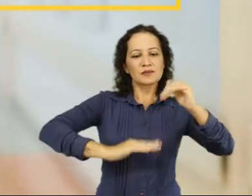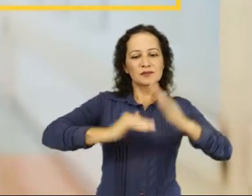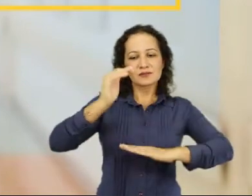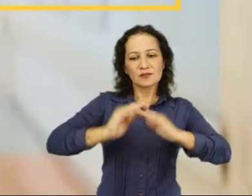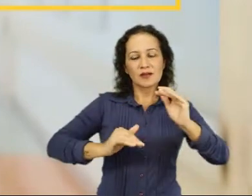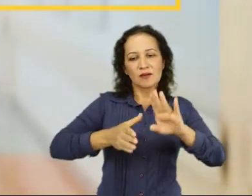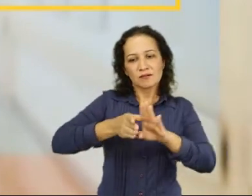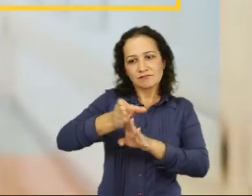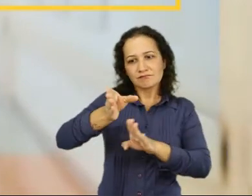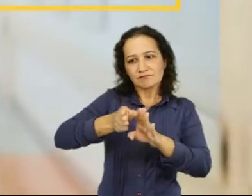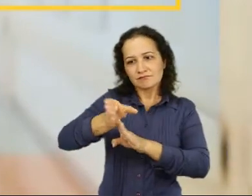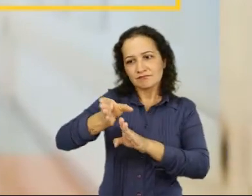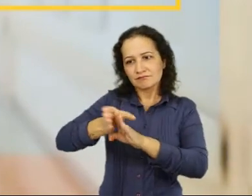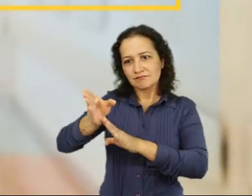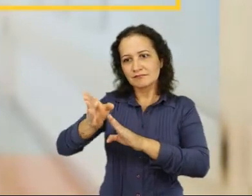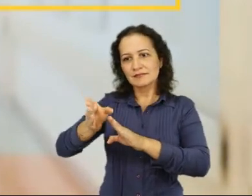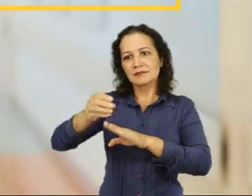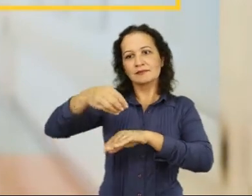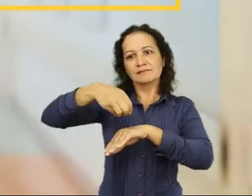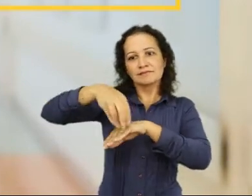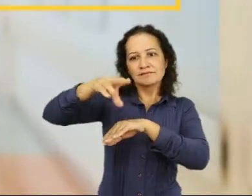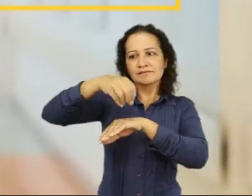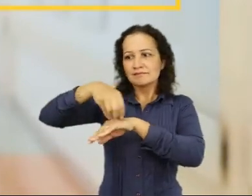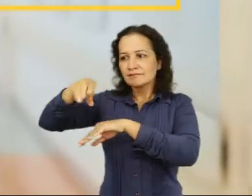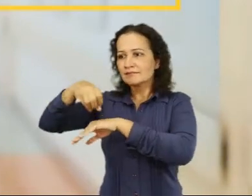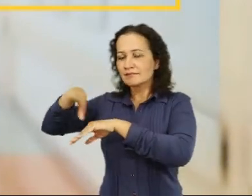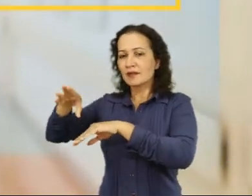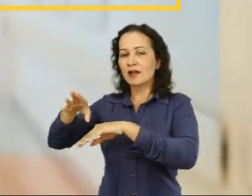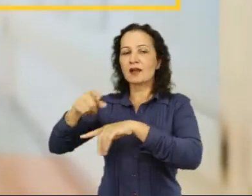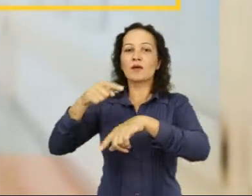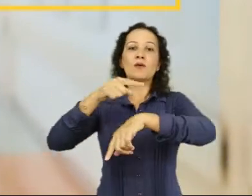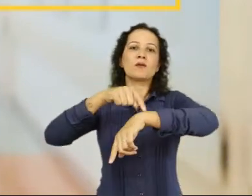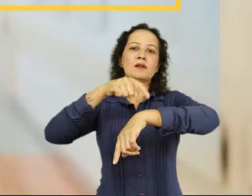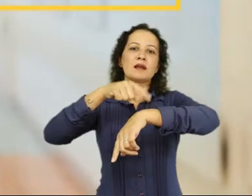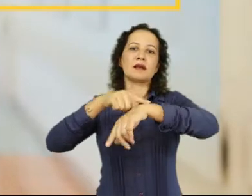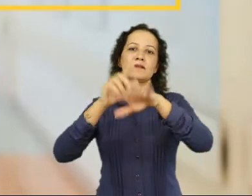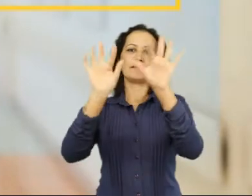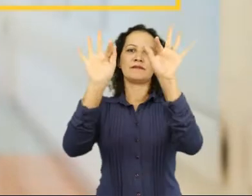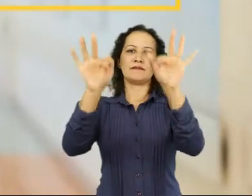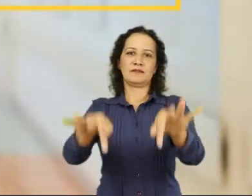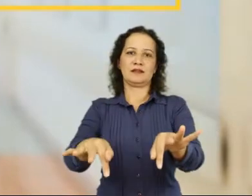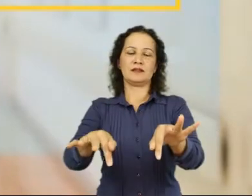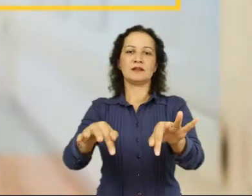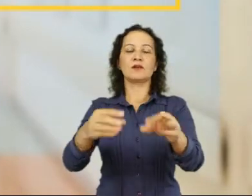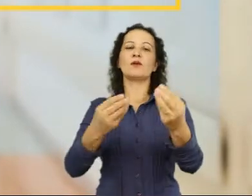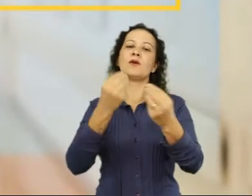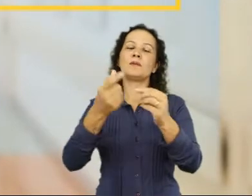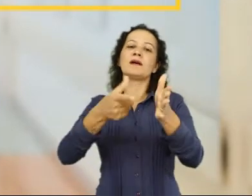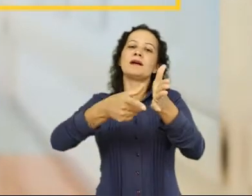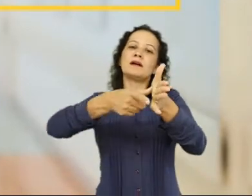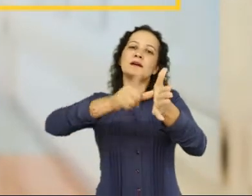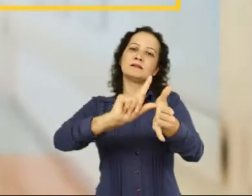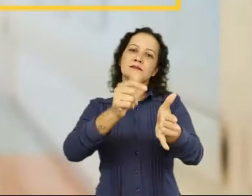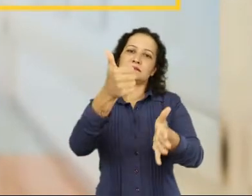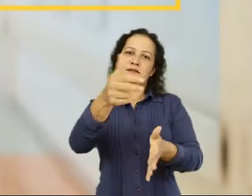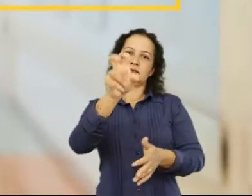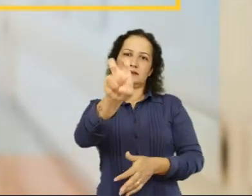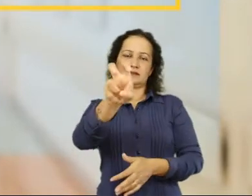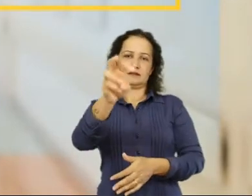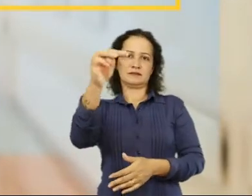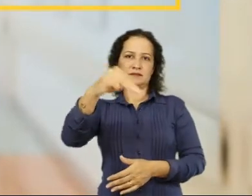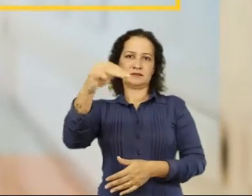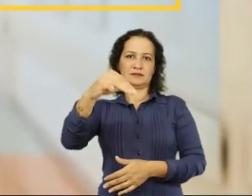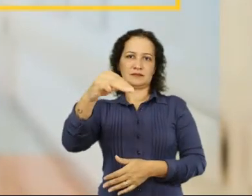que estejam aguardando entendimento sobre o encerramento que se dará 15 minutos antes do horário de fechamento